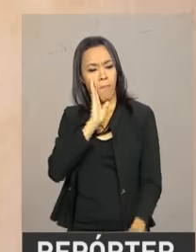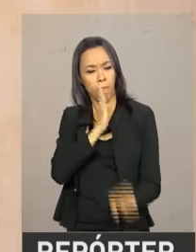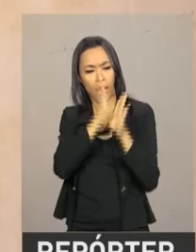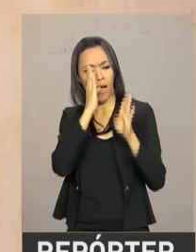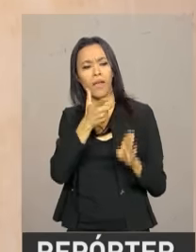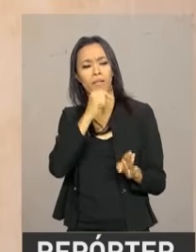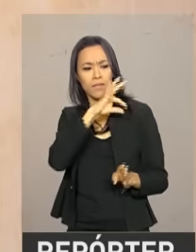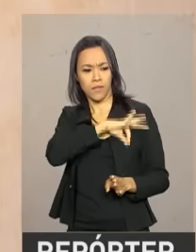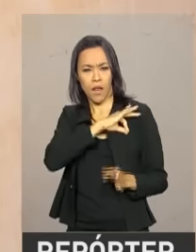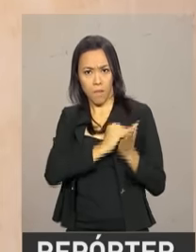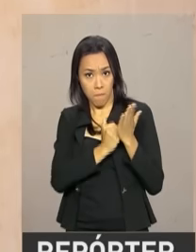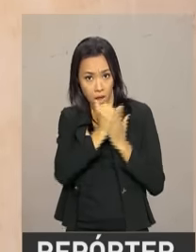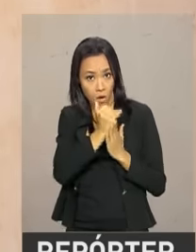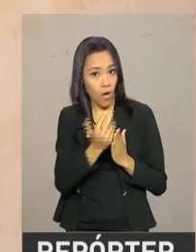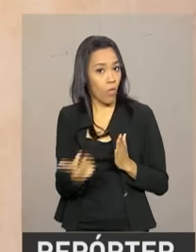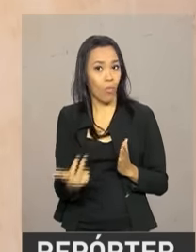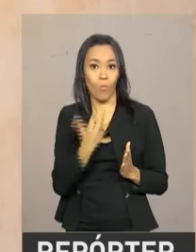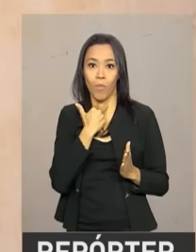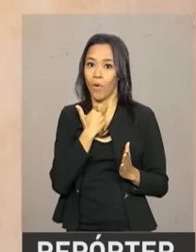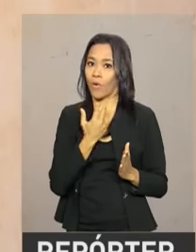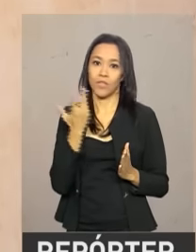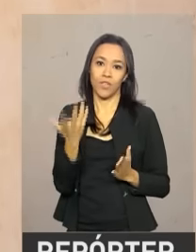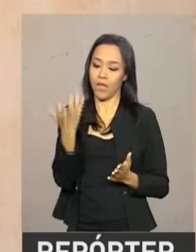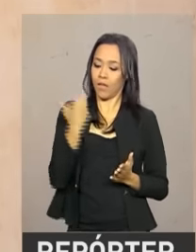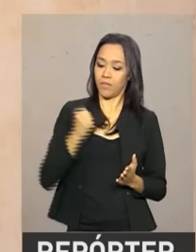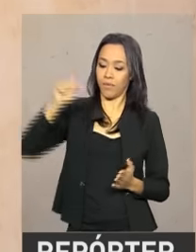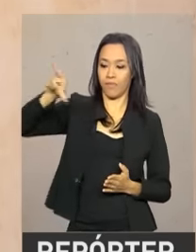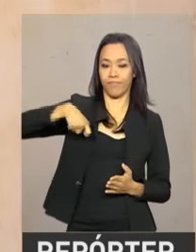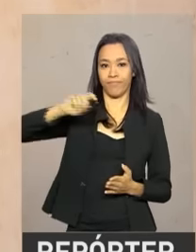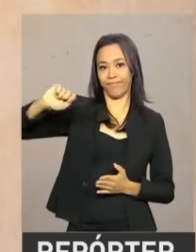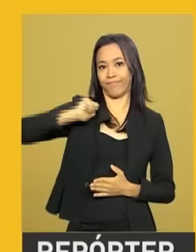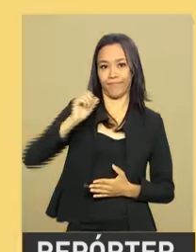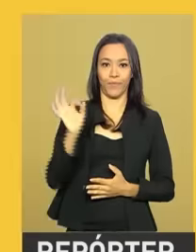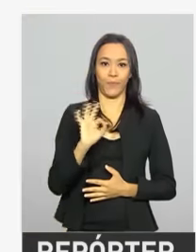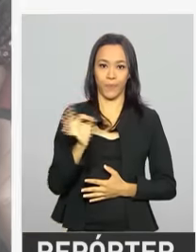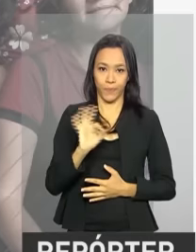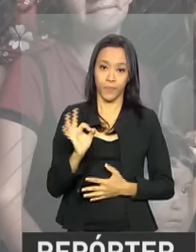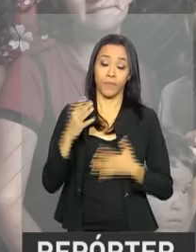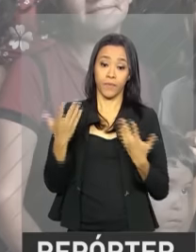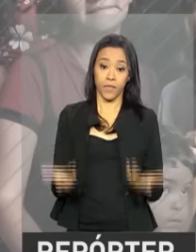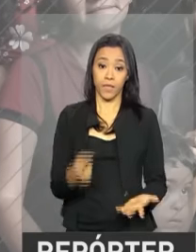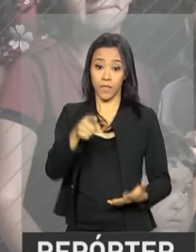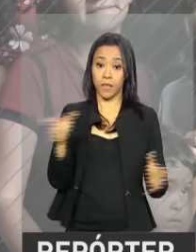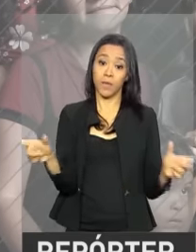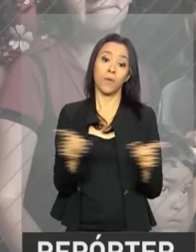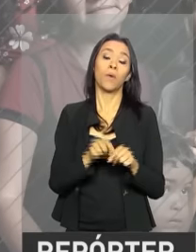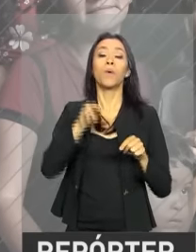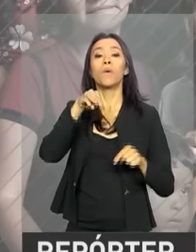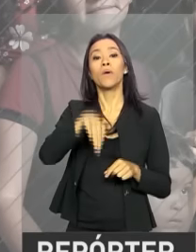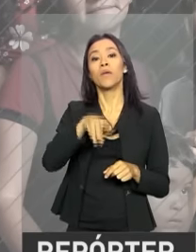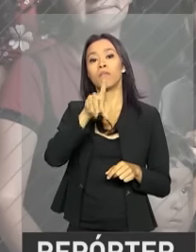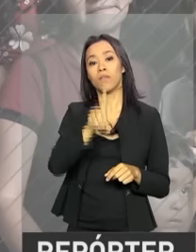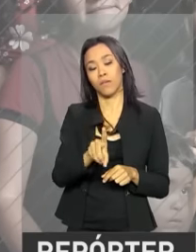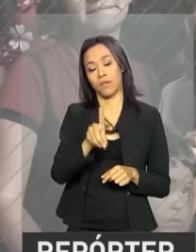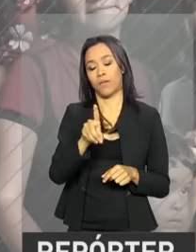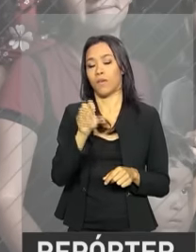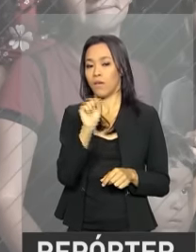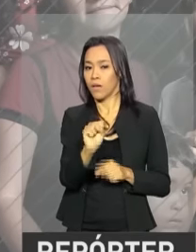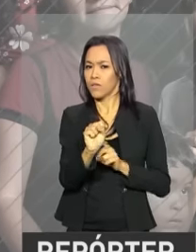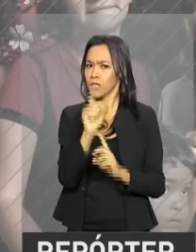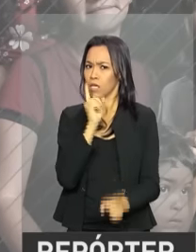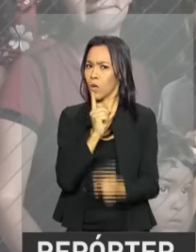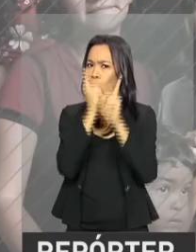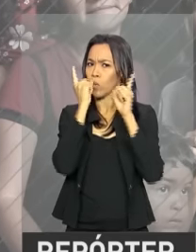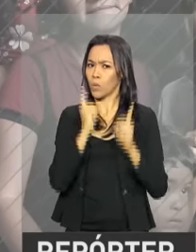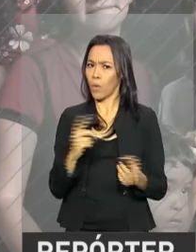tem renda maior do que a declarada no cadastro único para programas sociais o Ministério do Desenvolvimento Social e Agrário encontrou